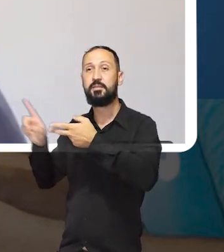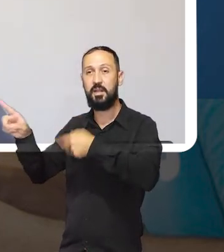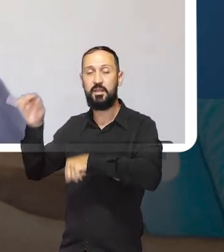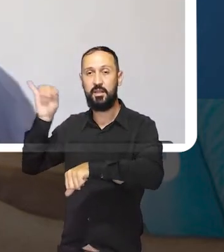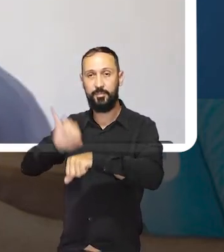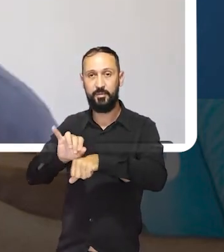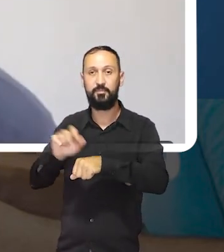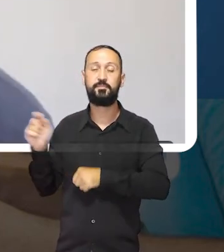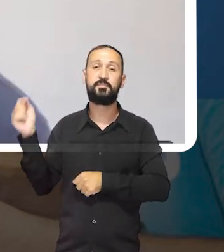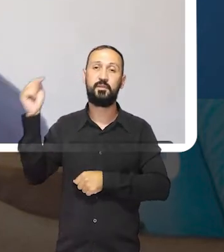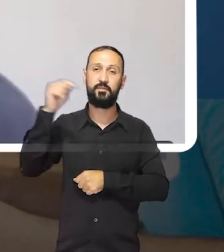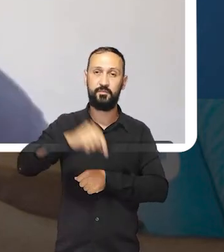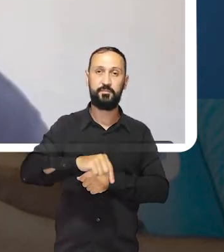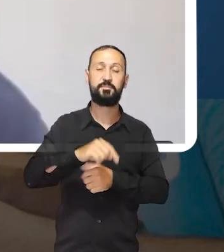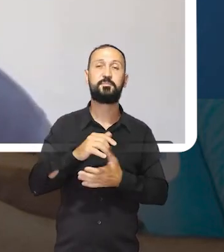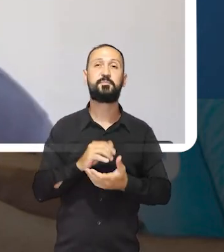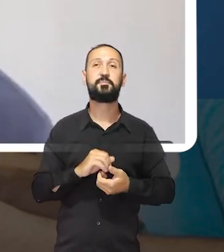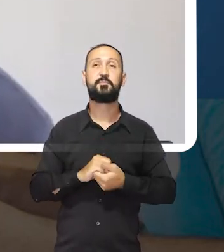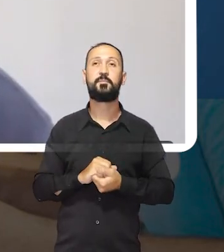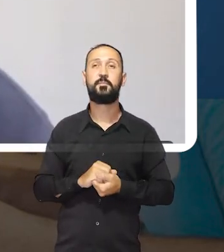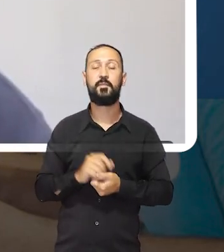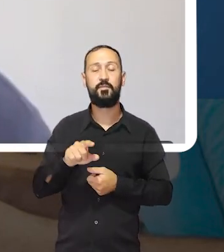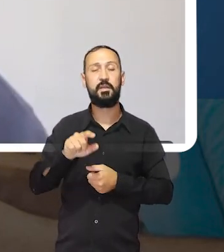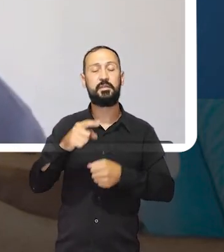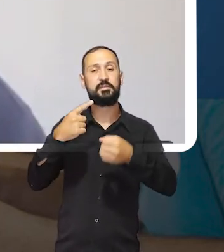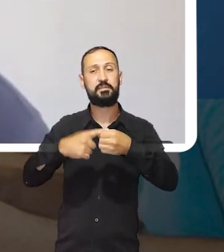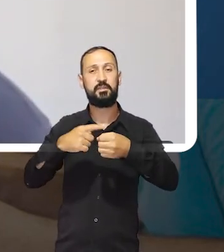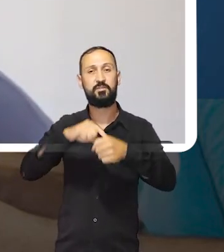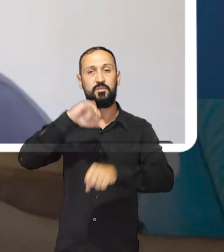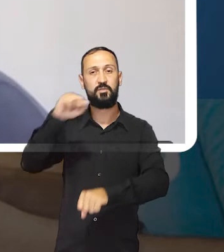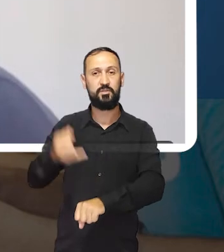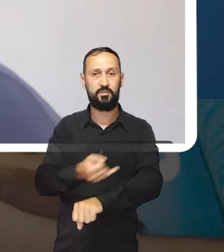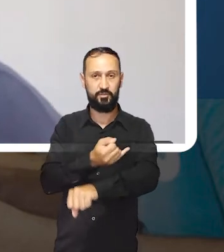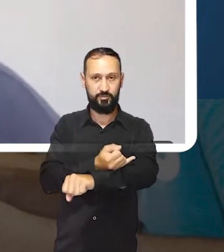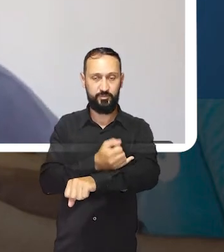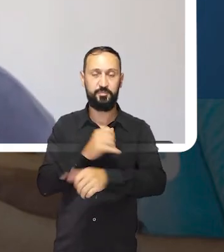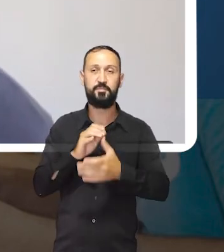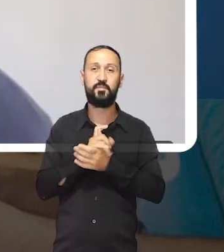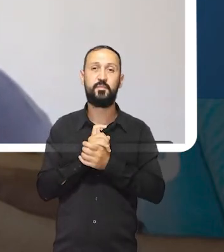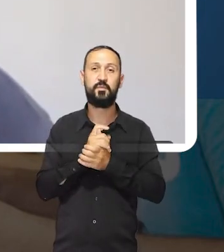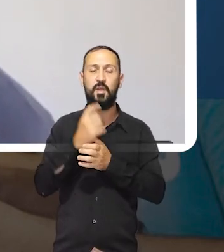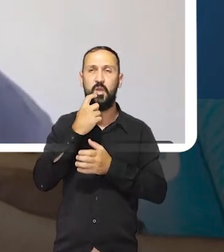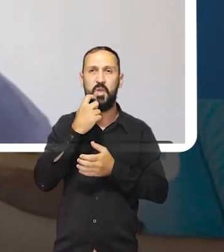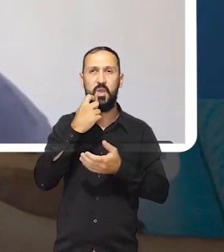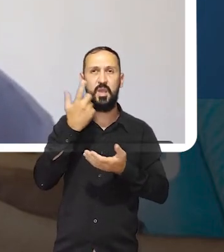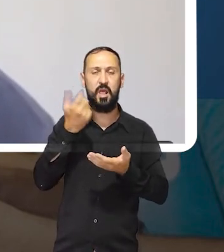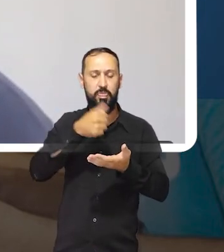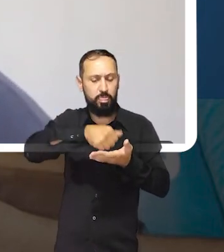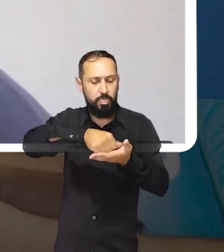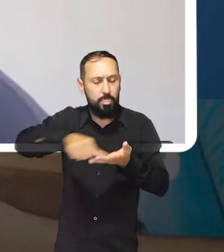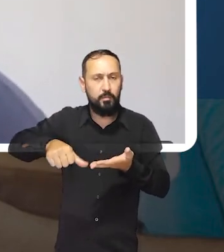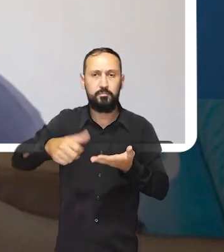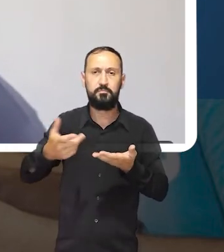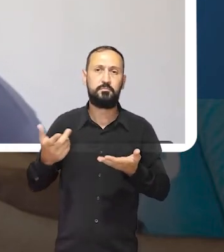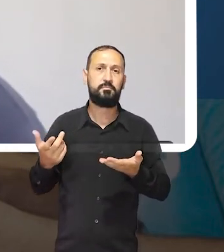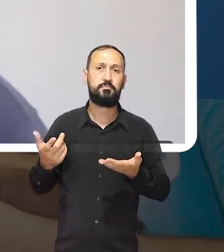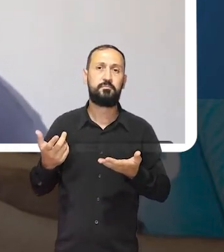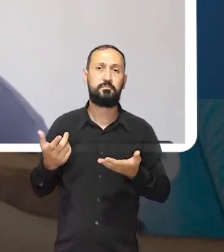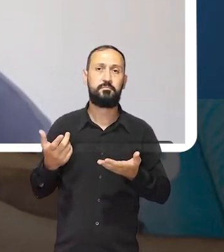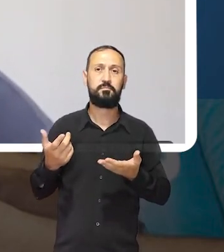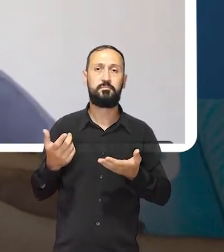estavam em Assunção, ela vem se alojar em Jardim. E daí ela analfabeta,